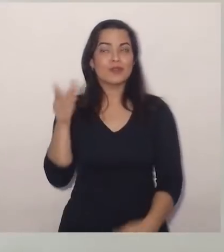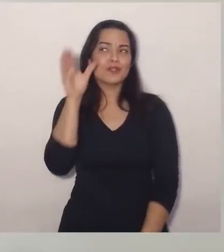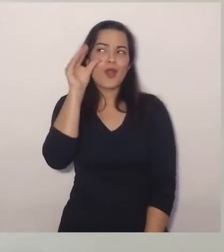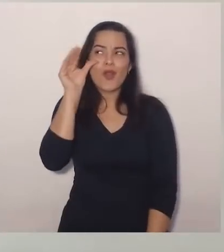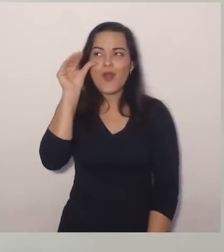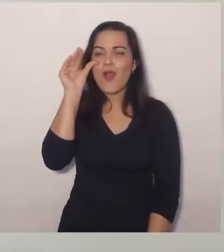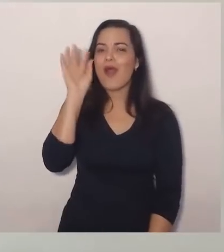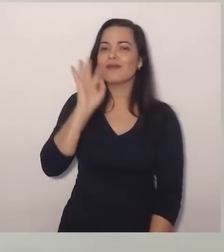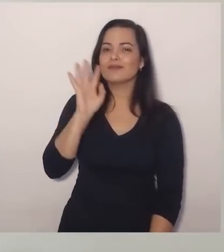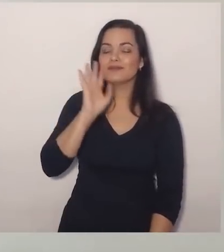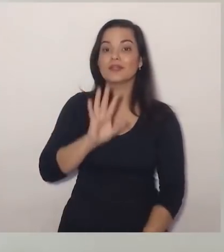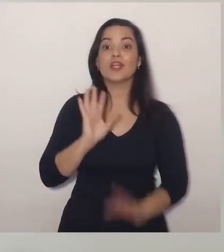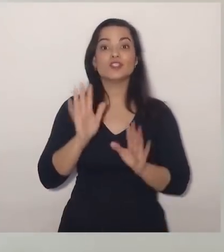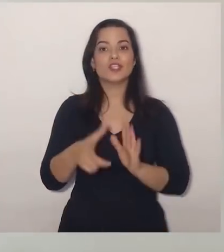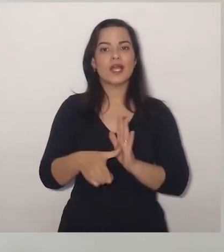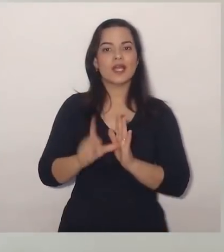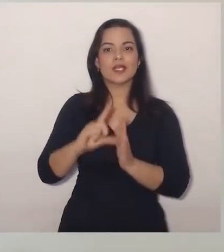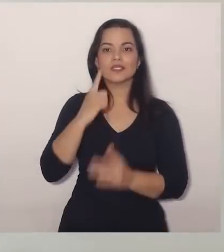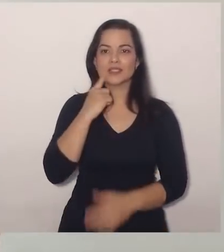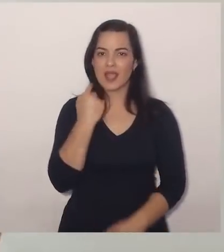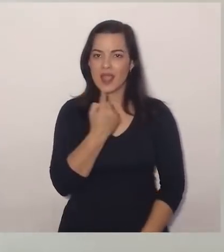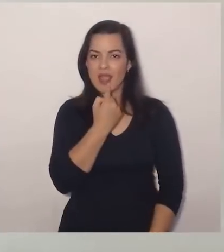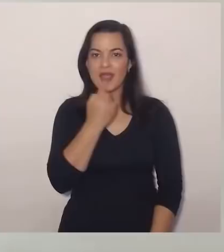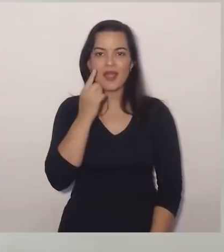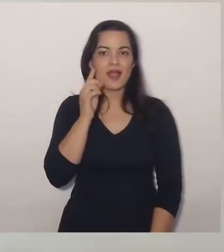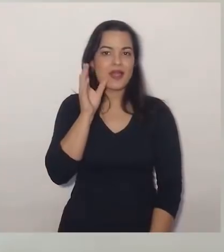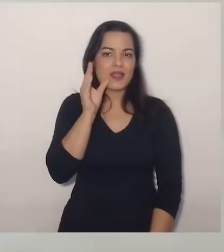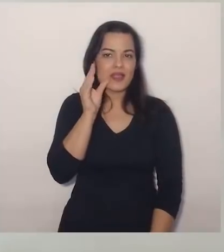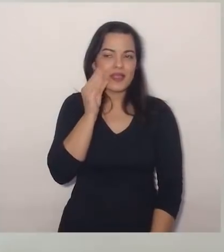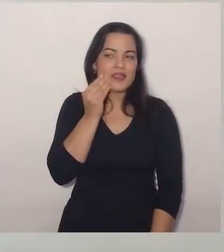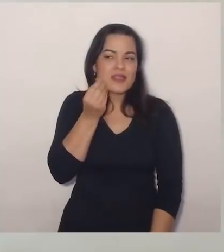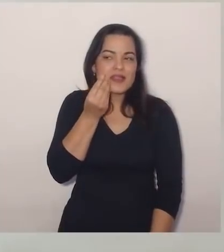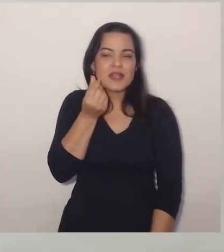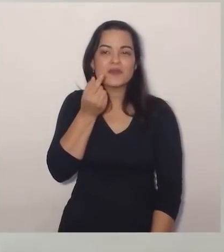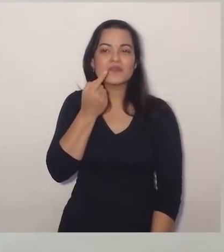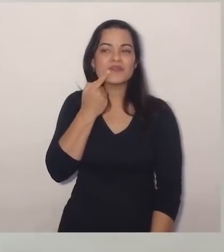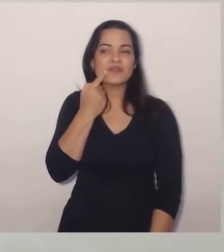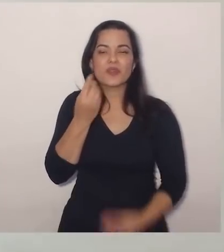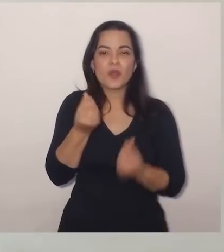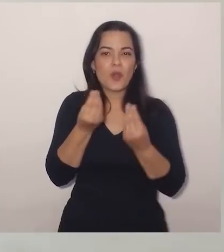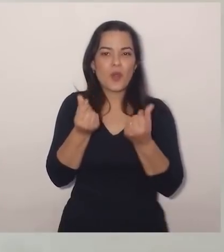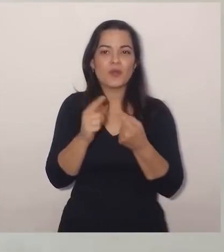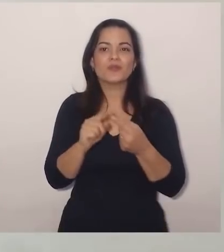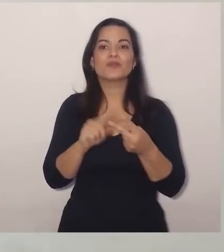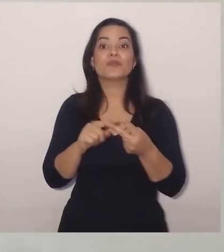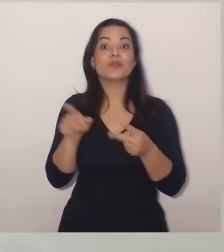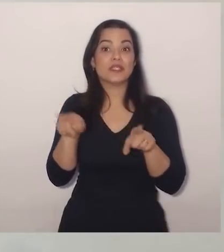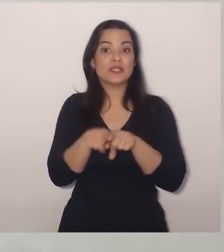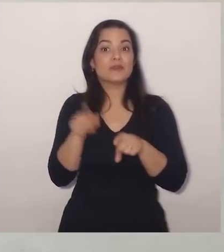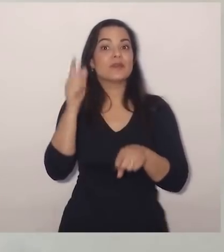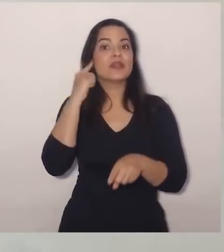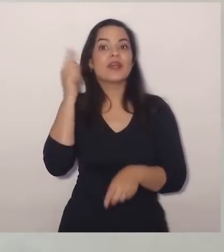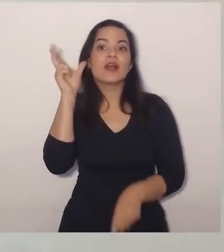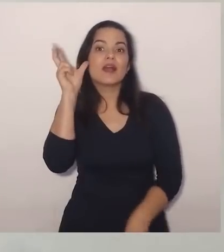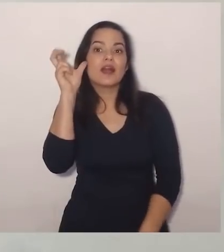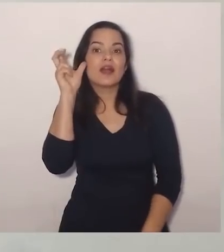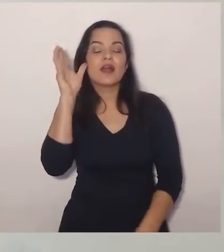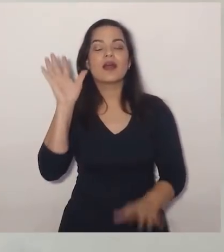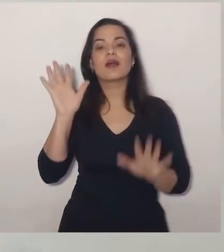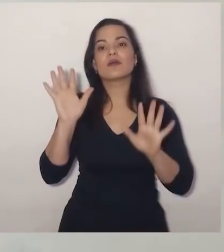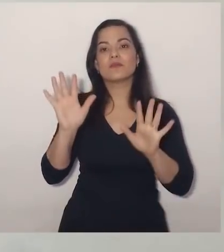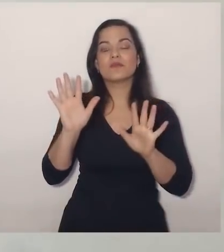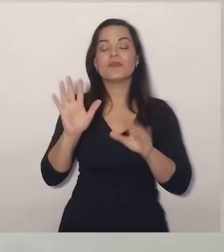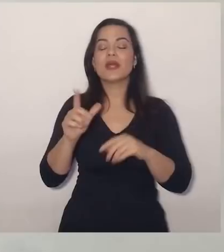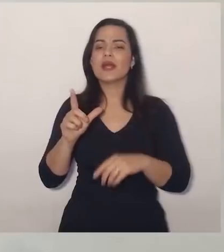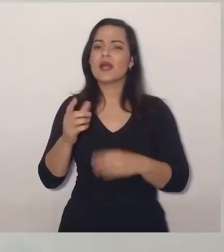já falamos da audição, como que vocês percebem o cheiro das